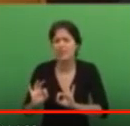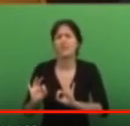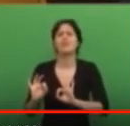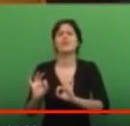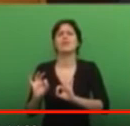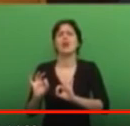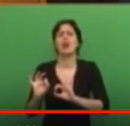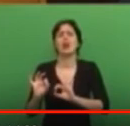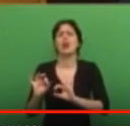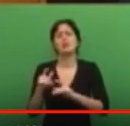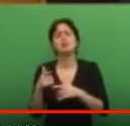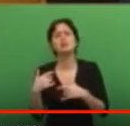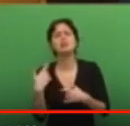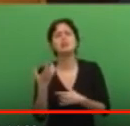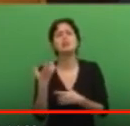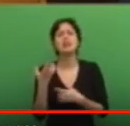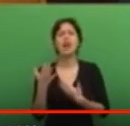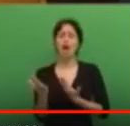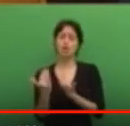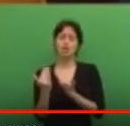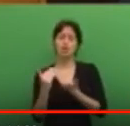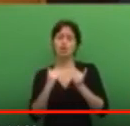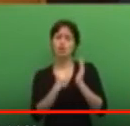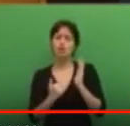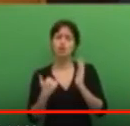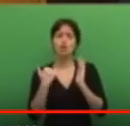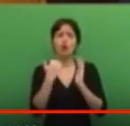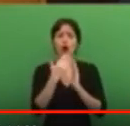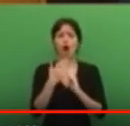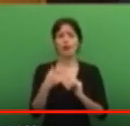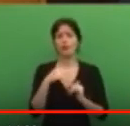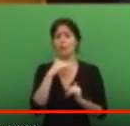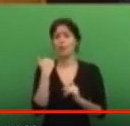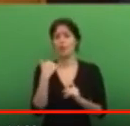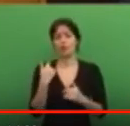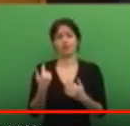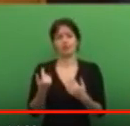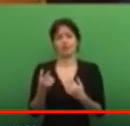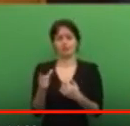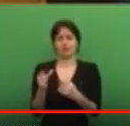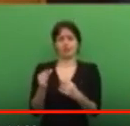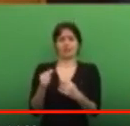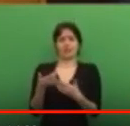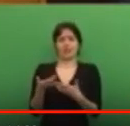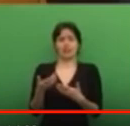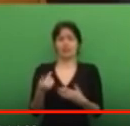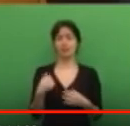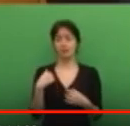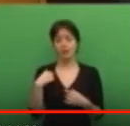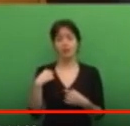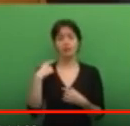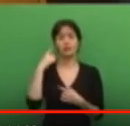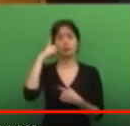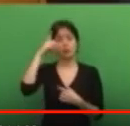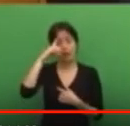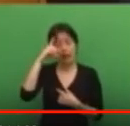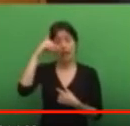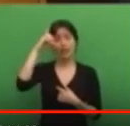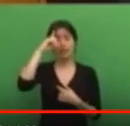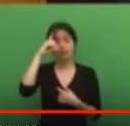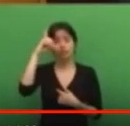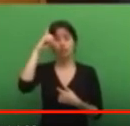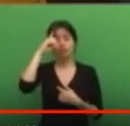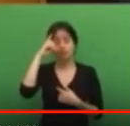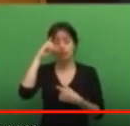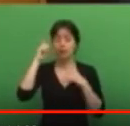como algumas conseguiram superar a adolescência. Então, para nós era assim, era viver, a partir